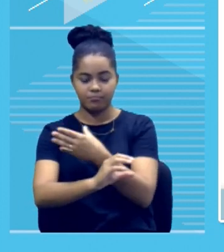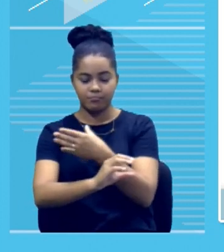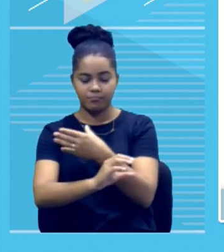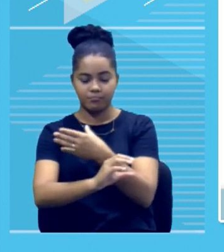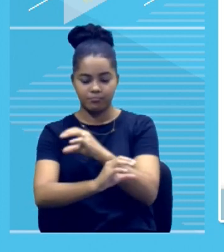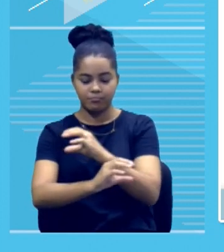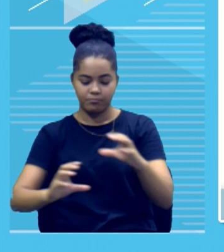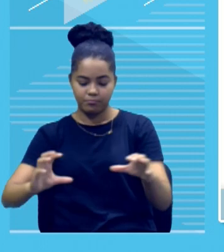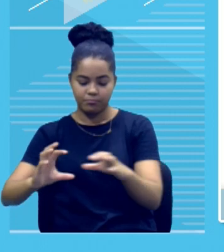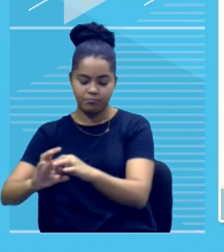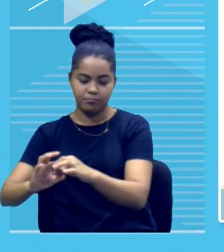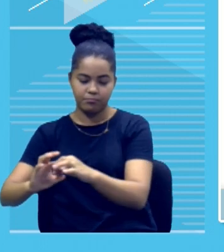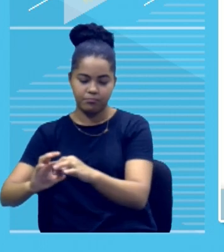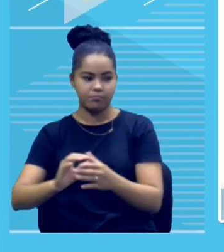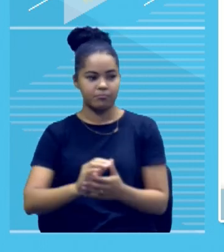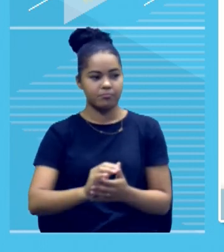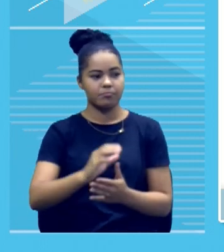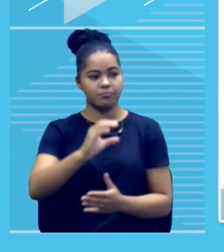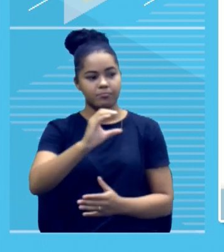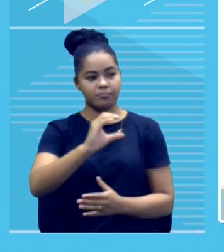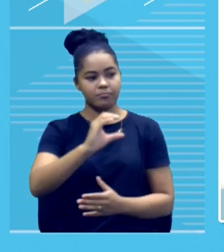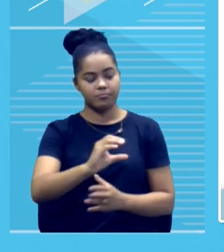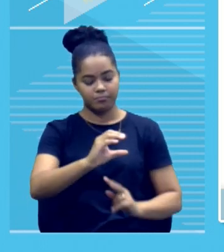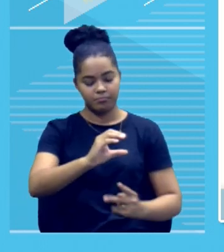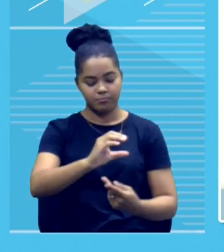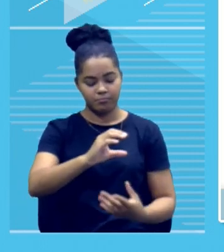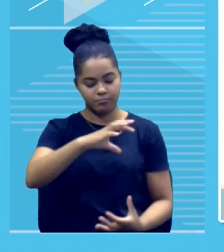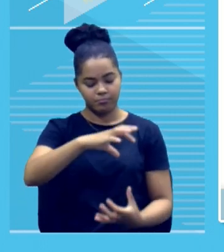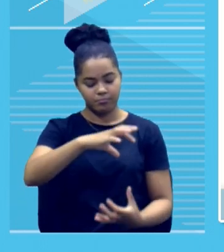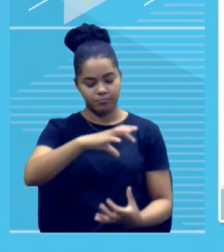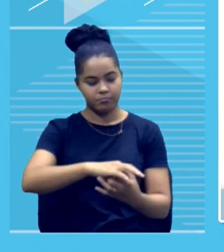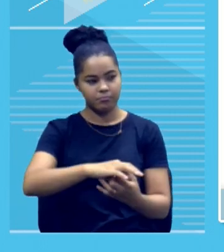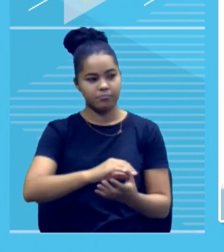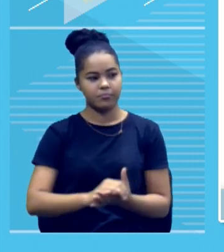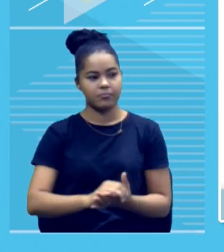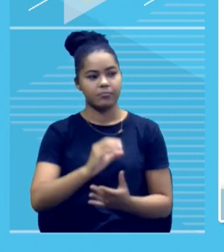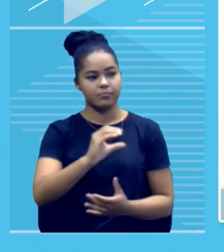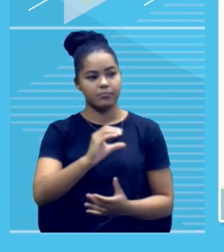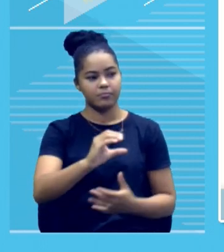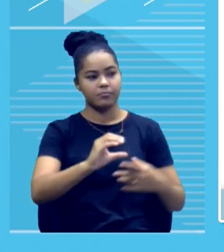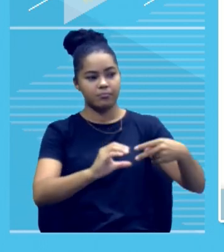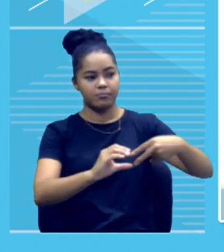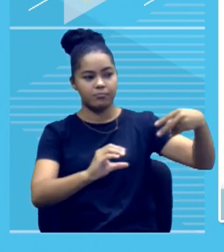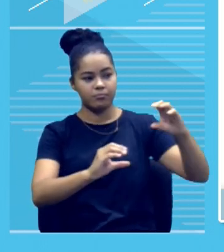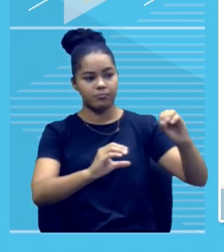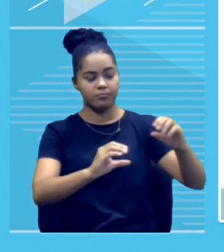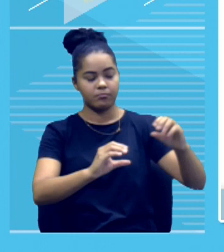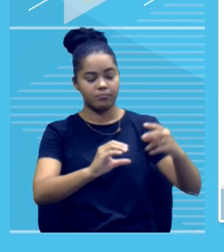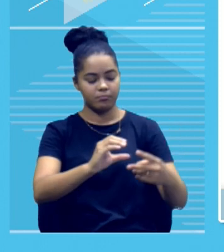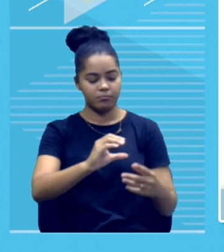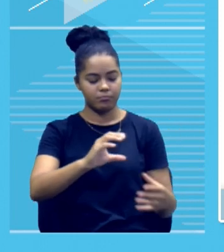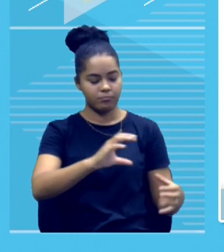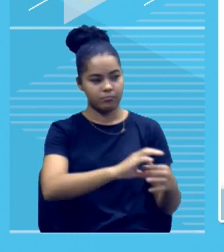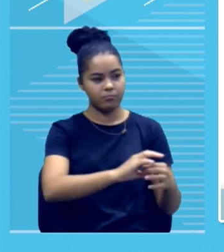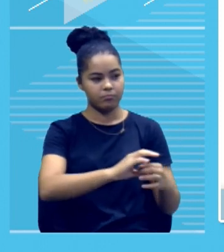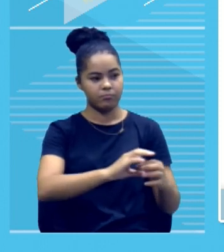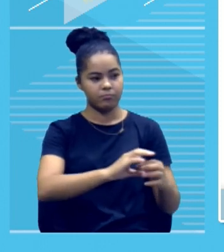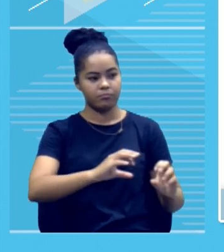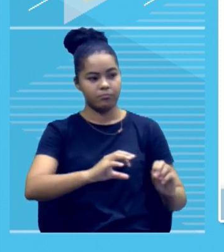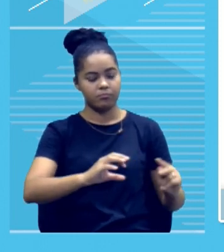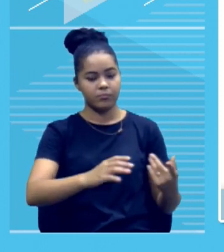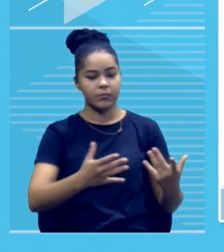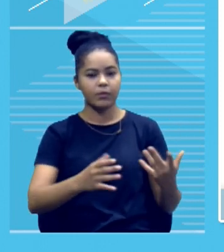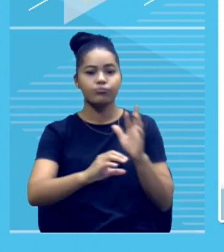aqui, ó. É um carbono assimétrico. Tá? Então, para ser assimétrico, tem que ter quatro